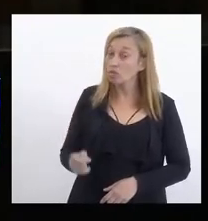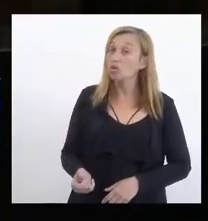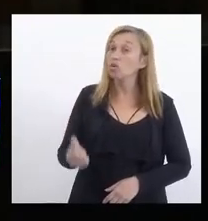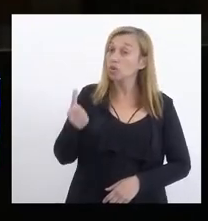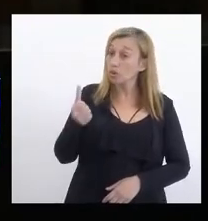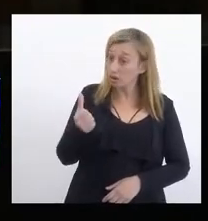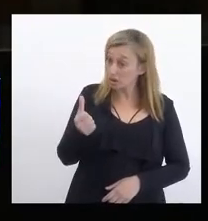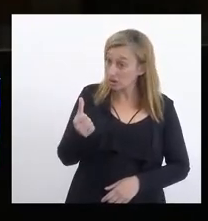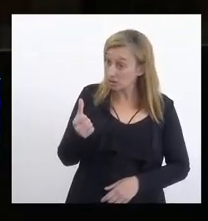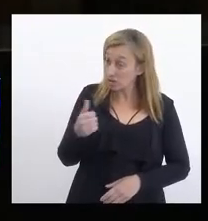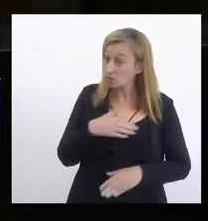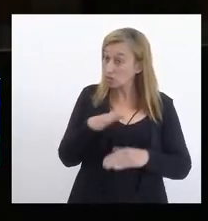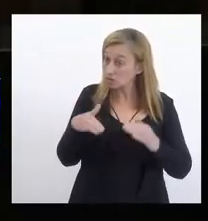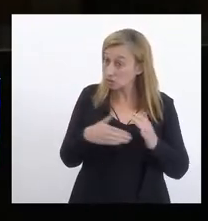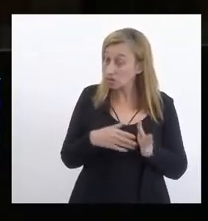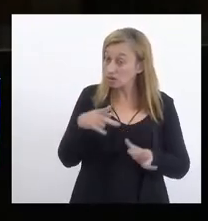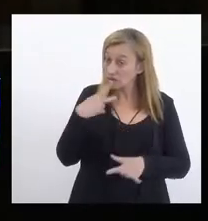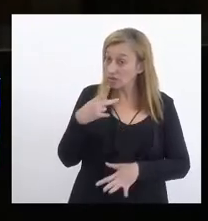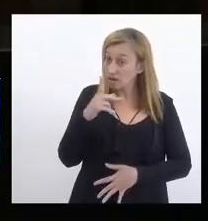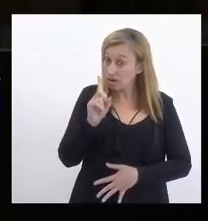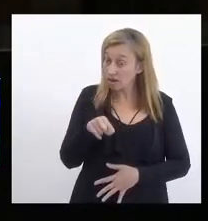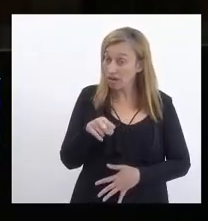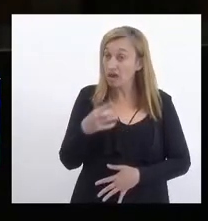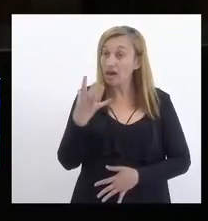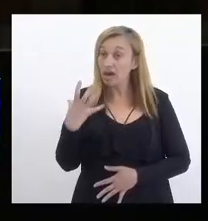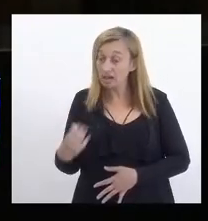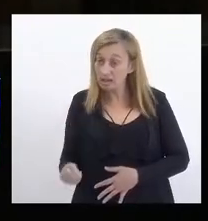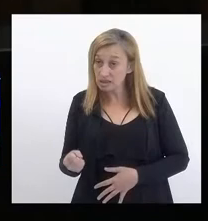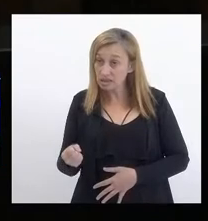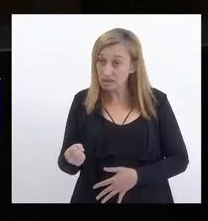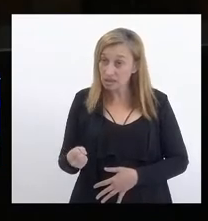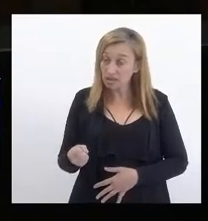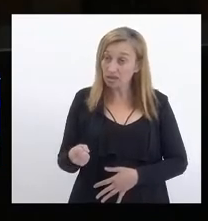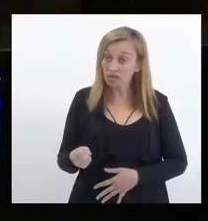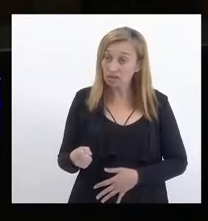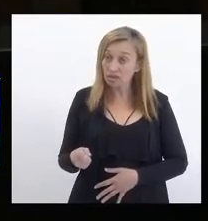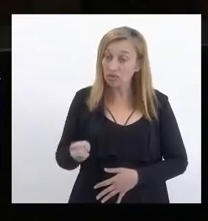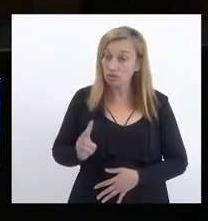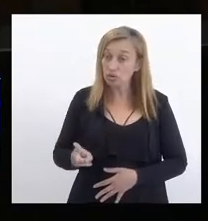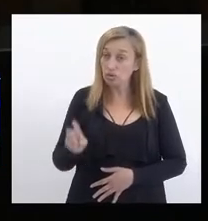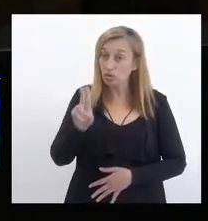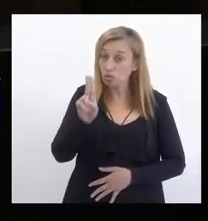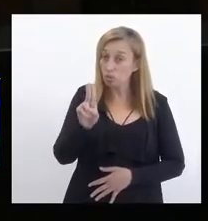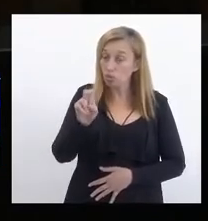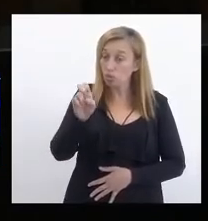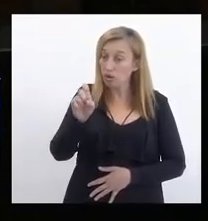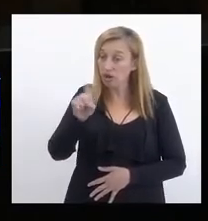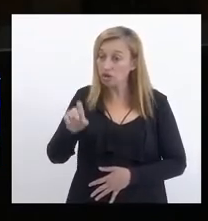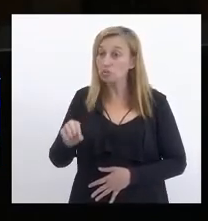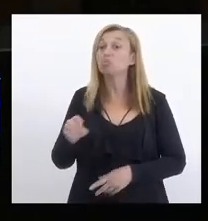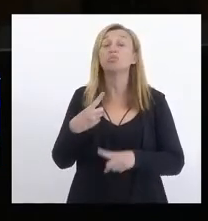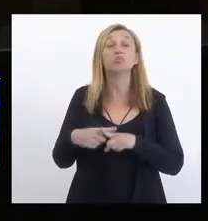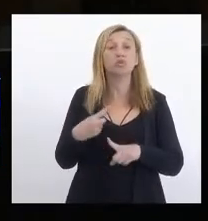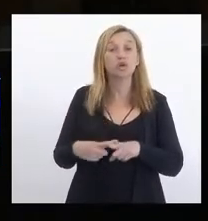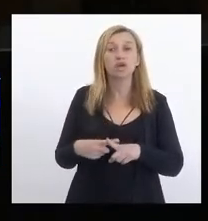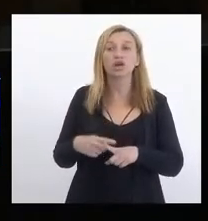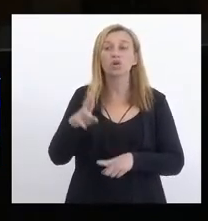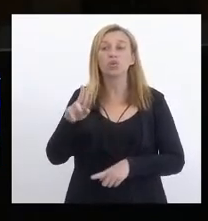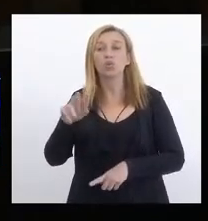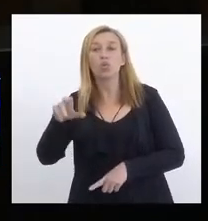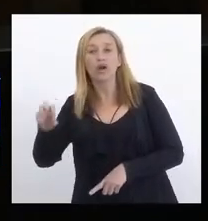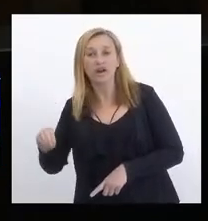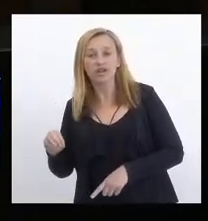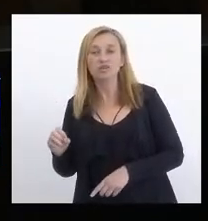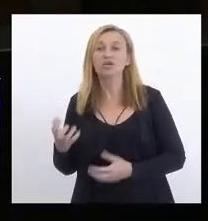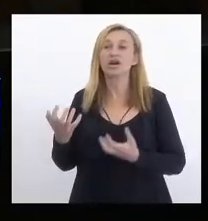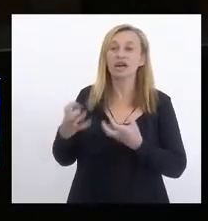sua totalidade das intervenções, são favoráveis a continuar como ESO. Por quê? Porque o ESO, quer queira,